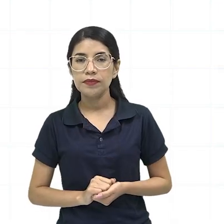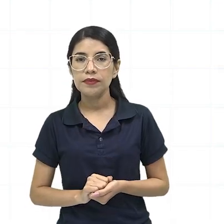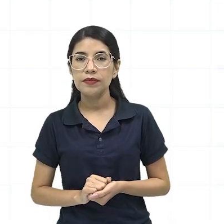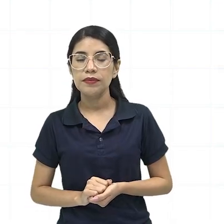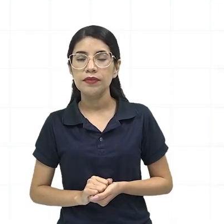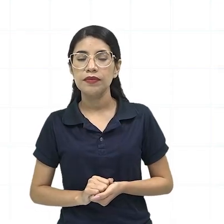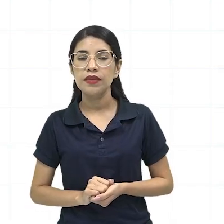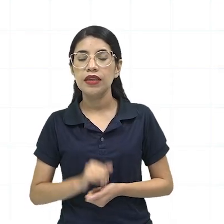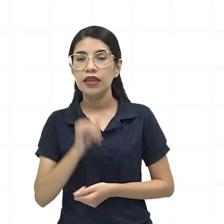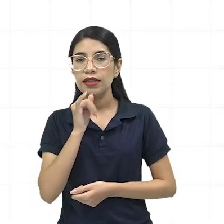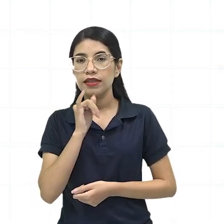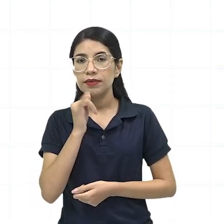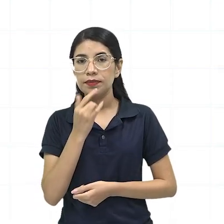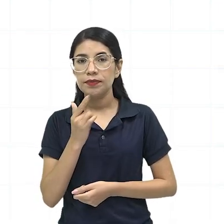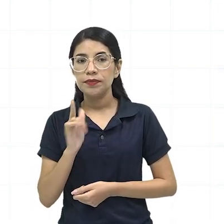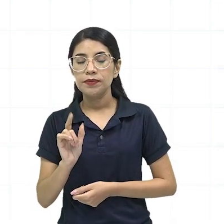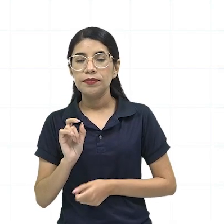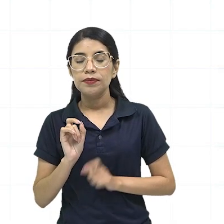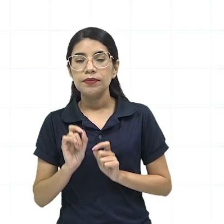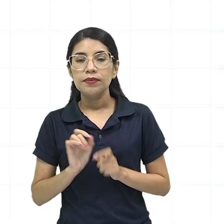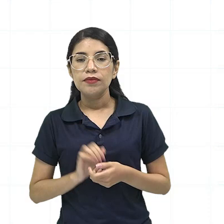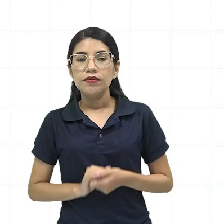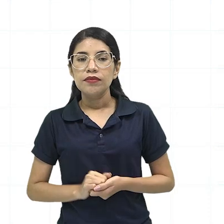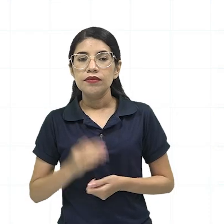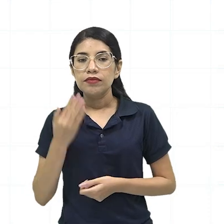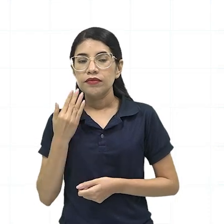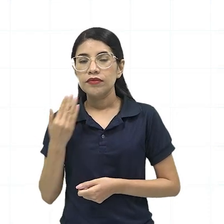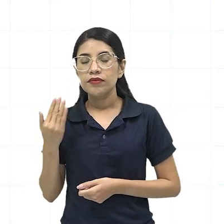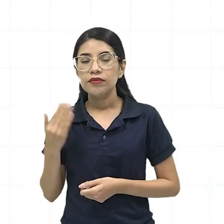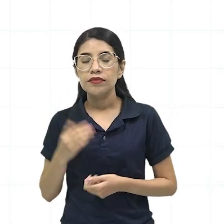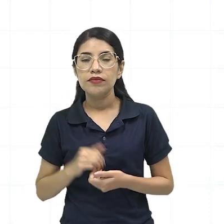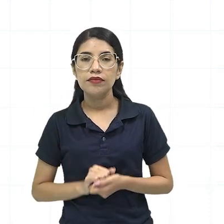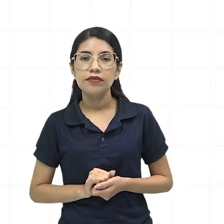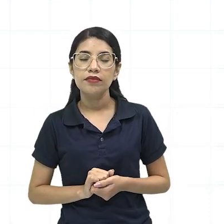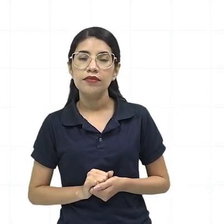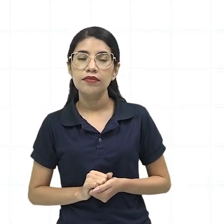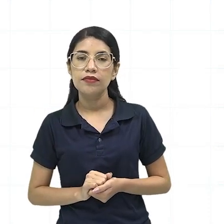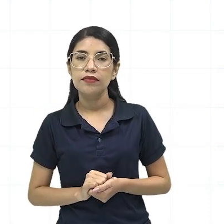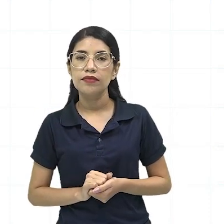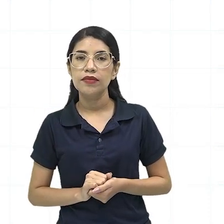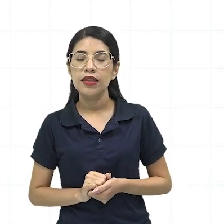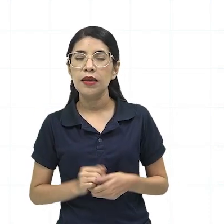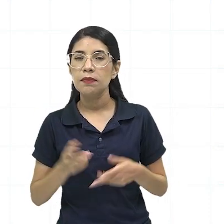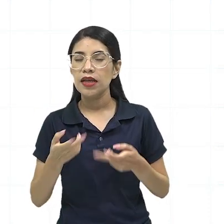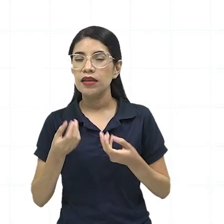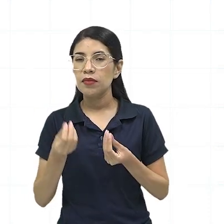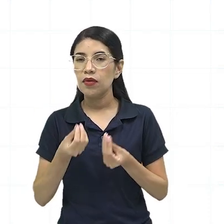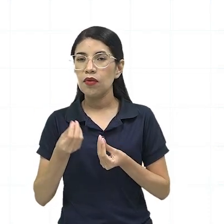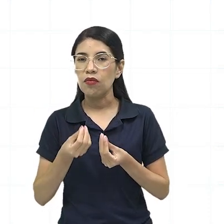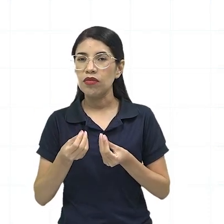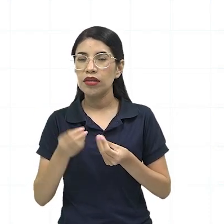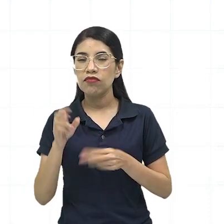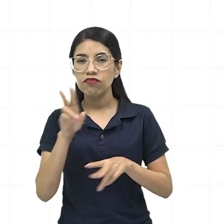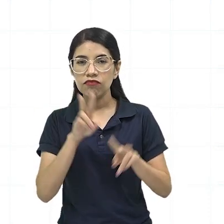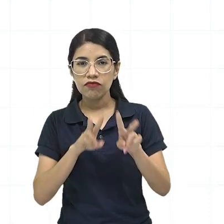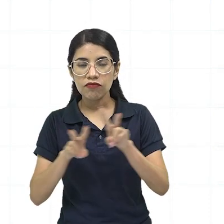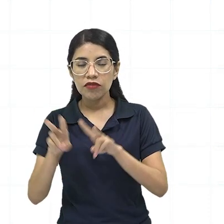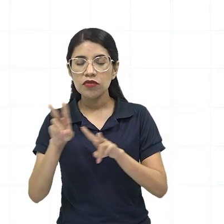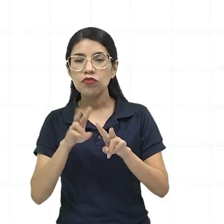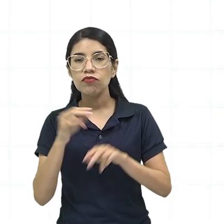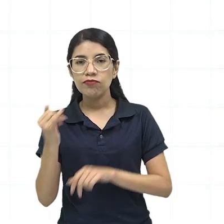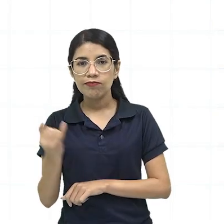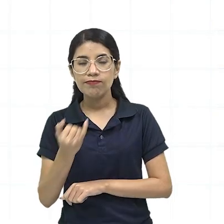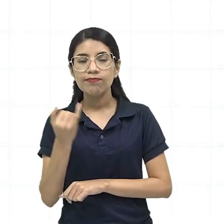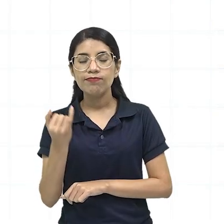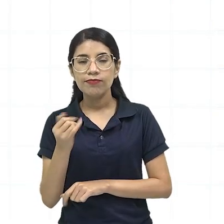nós temos mais um exemplo na sequência. Olha só como o visual é muito importante. É muito comum que a